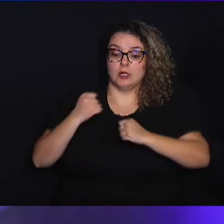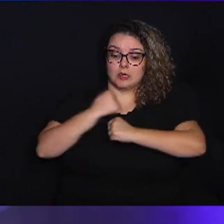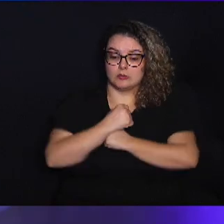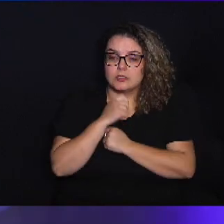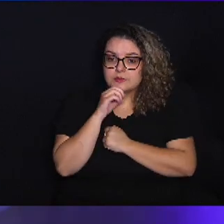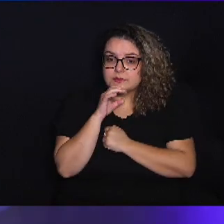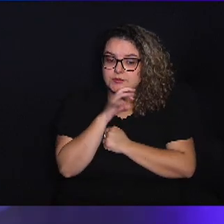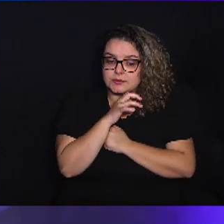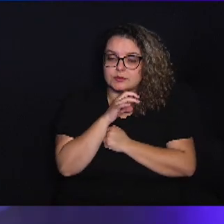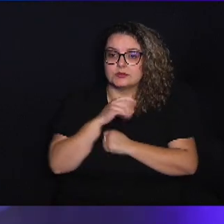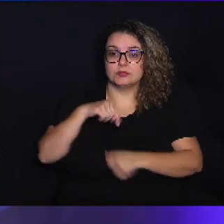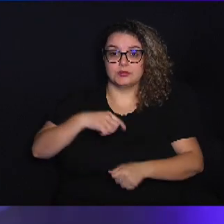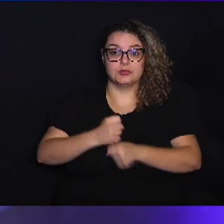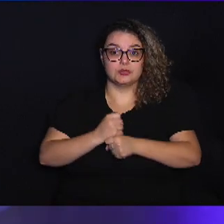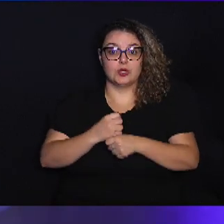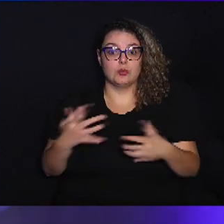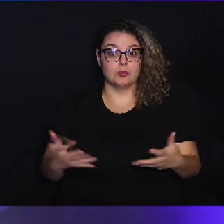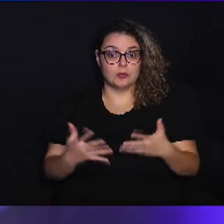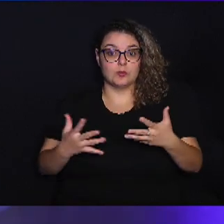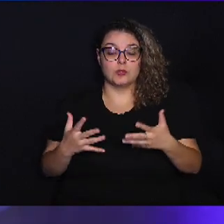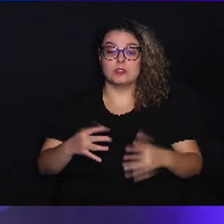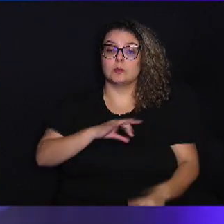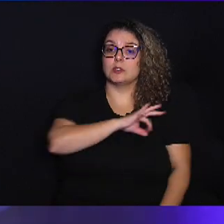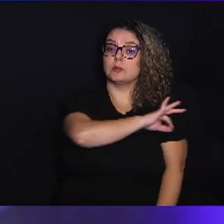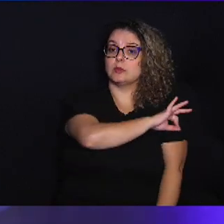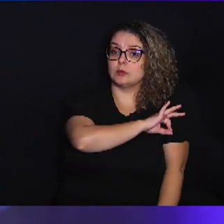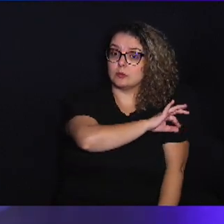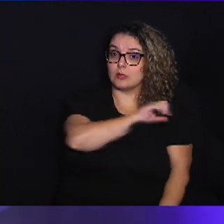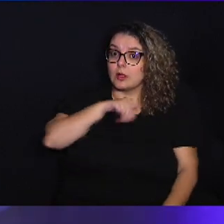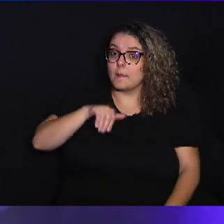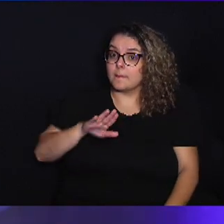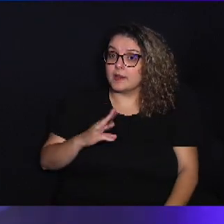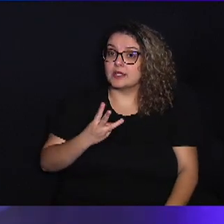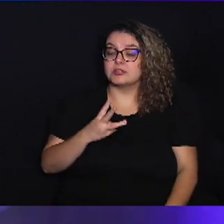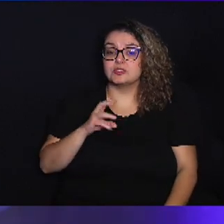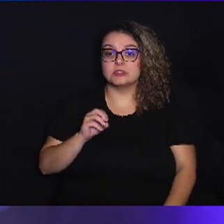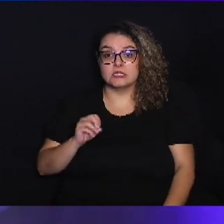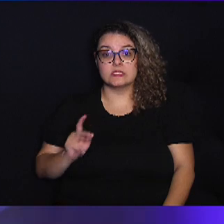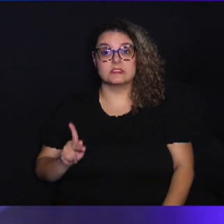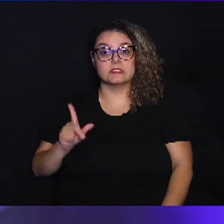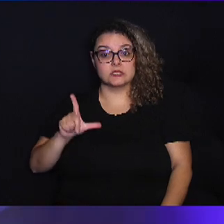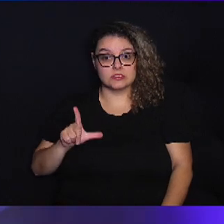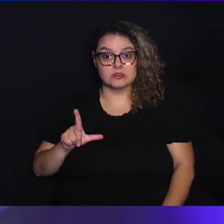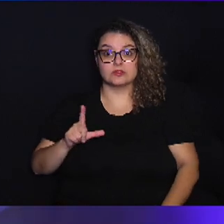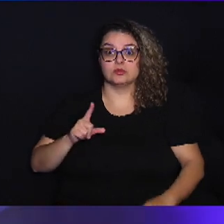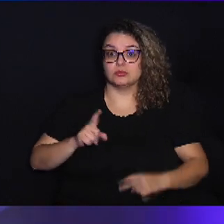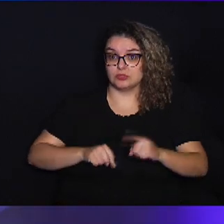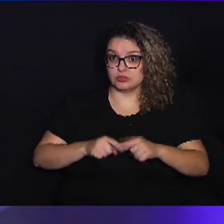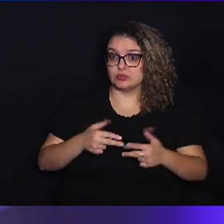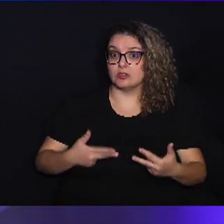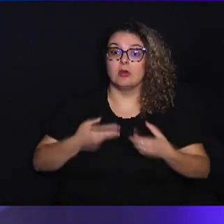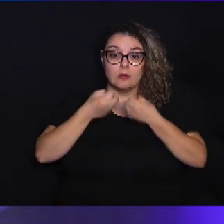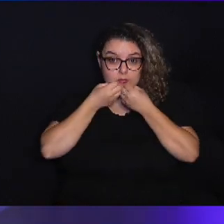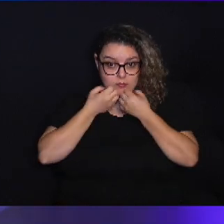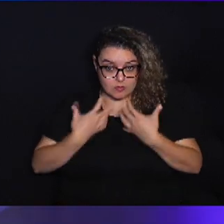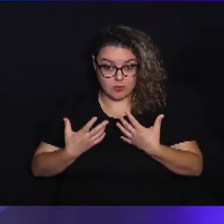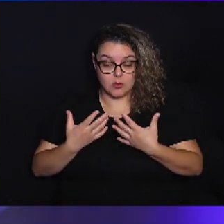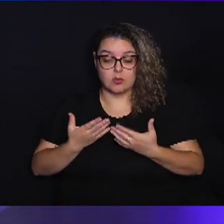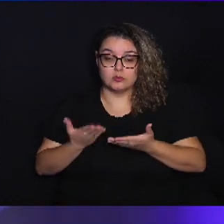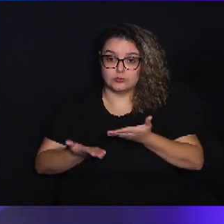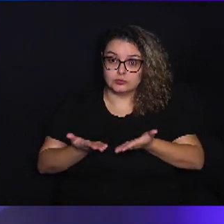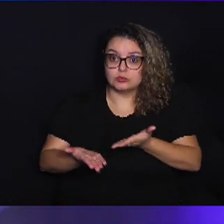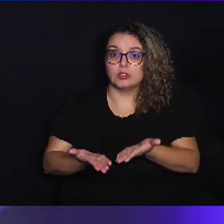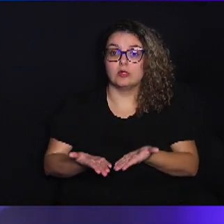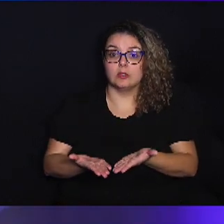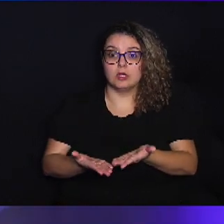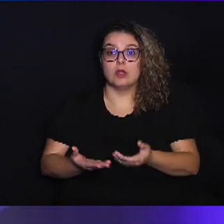deste ano, promovida pela Prefeitura. Mais de 300 quilos de itens em bom estado de conservação